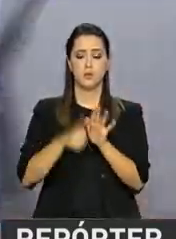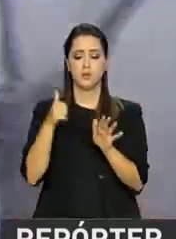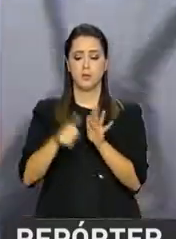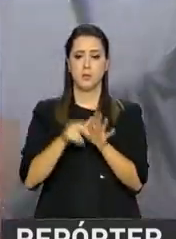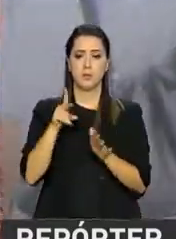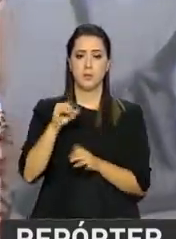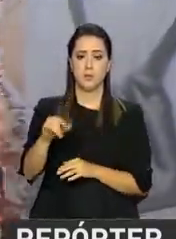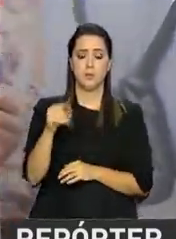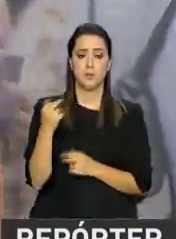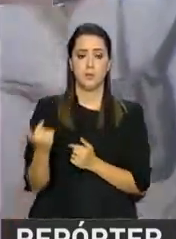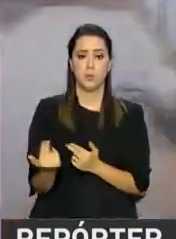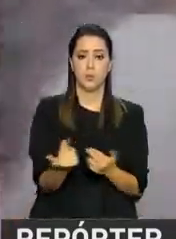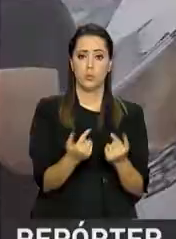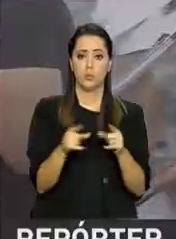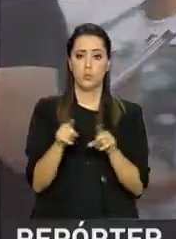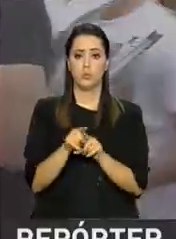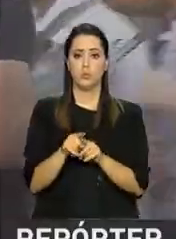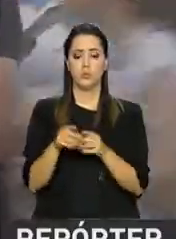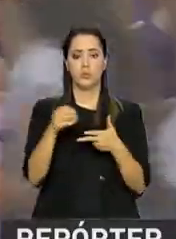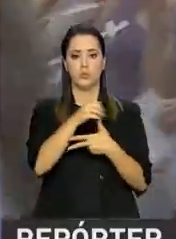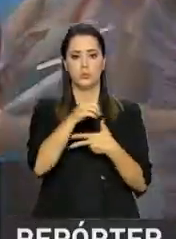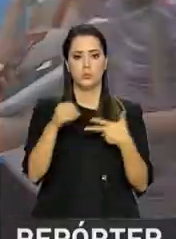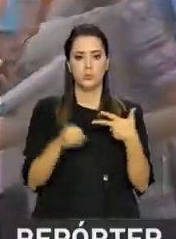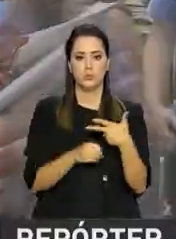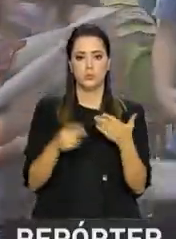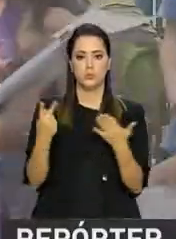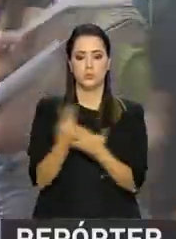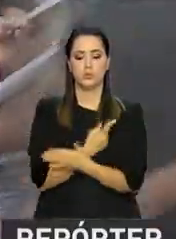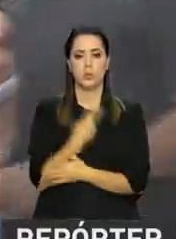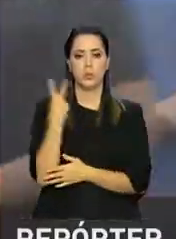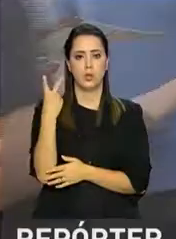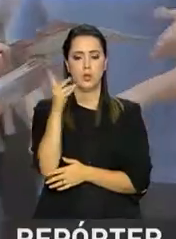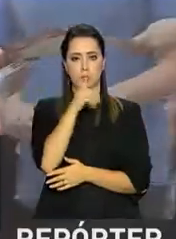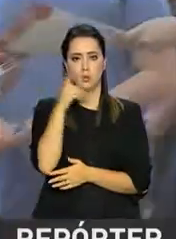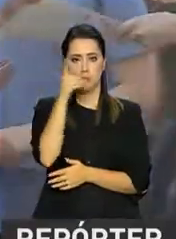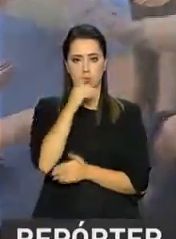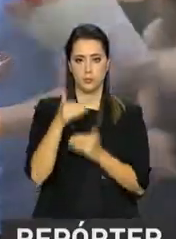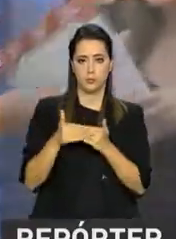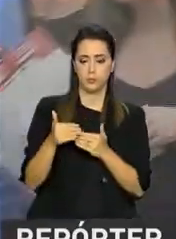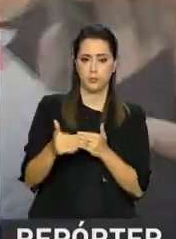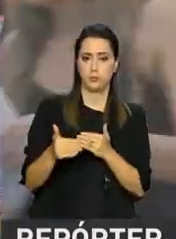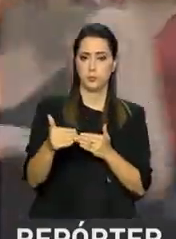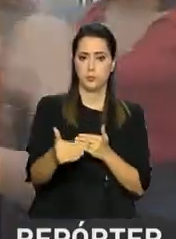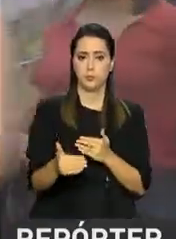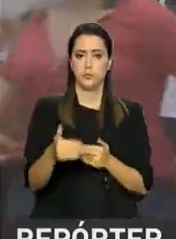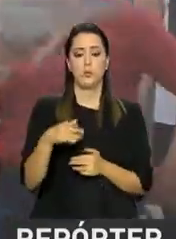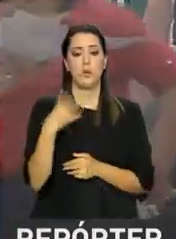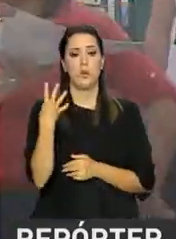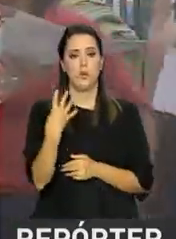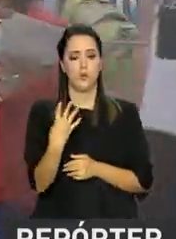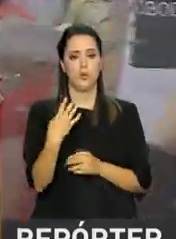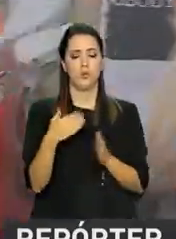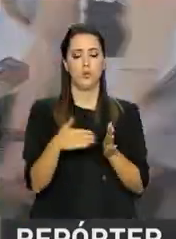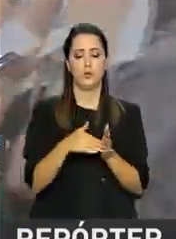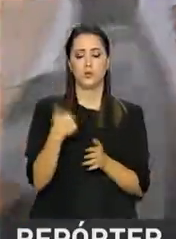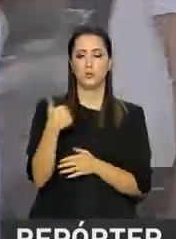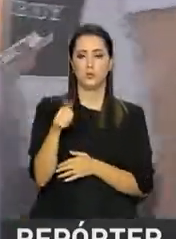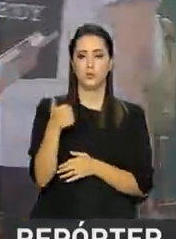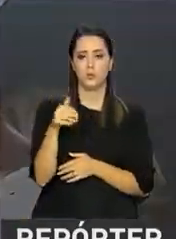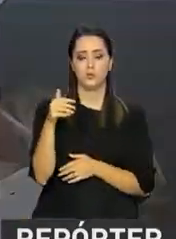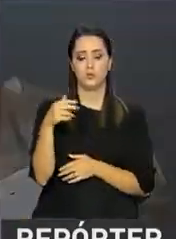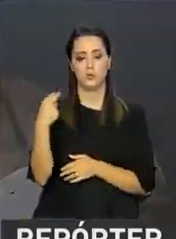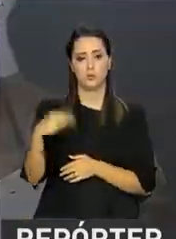neste ano as provas do enem serão realizadas em dois domingos seguidos nos dias 4 e 11 de